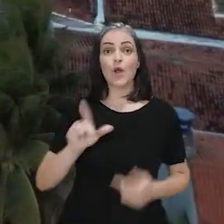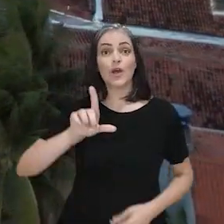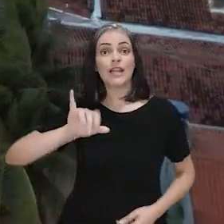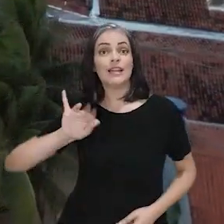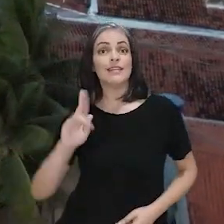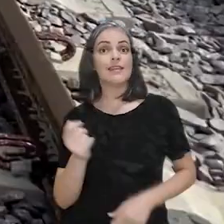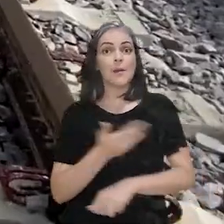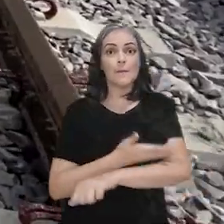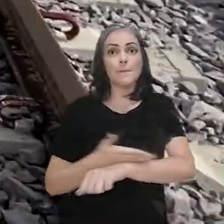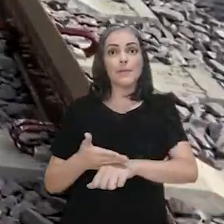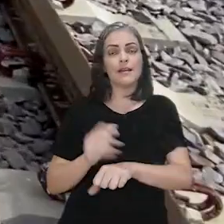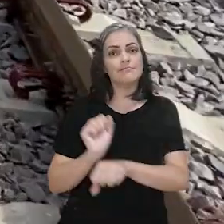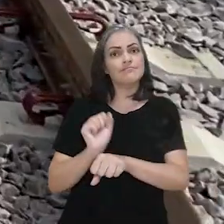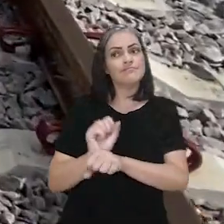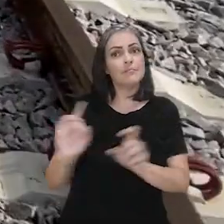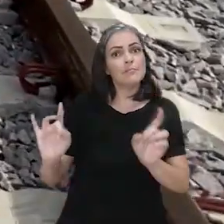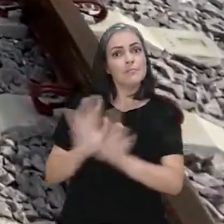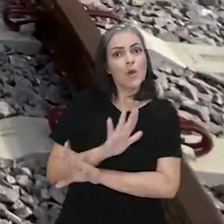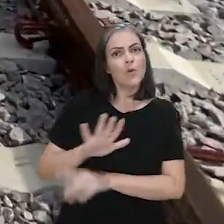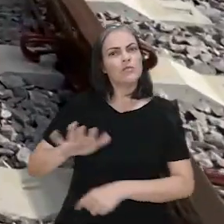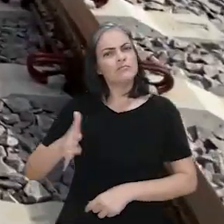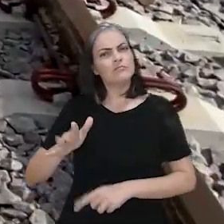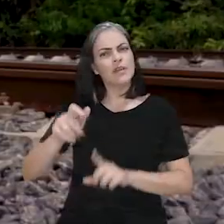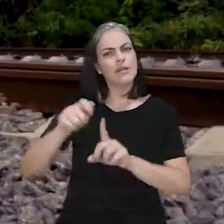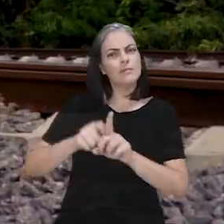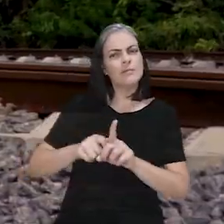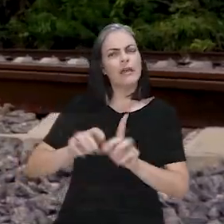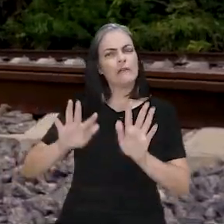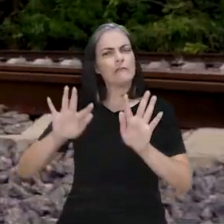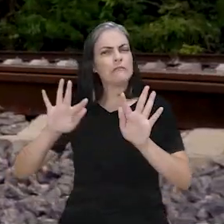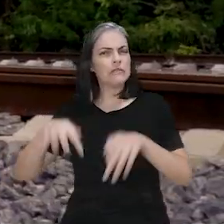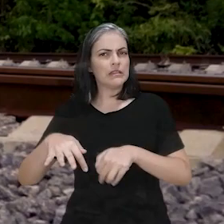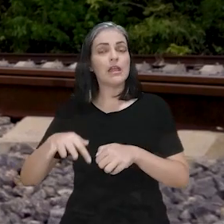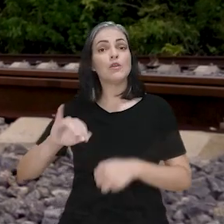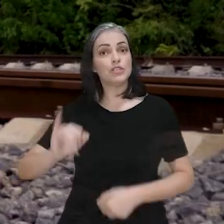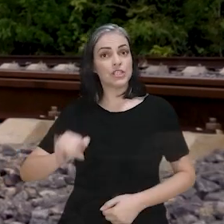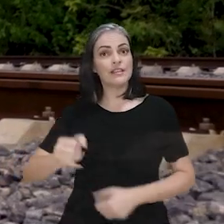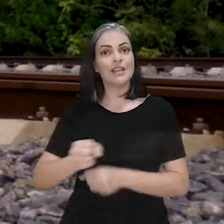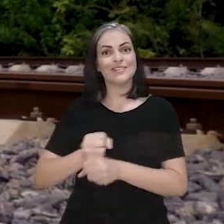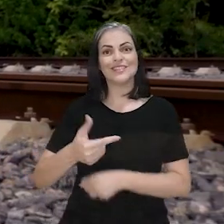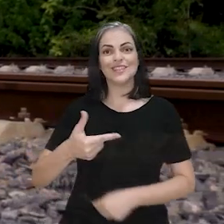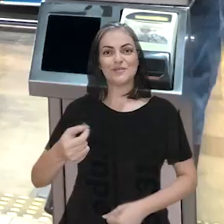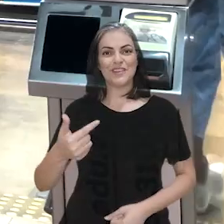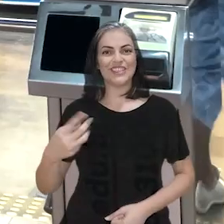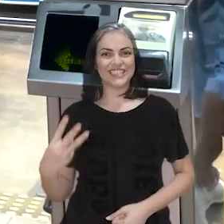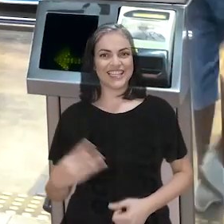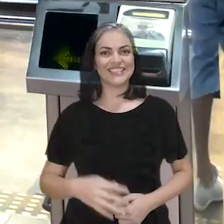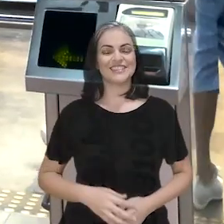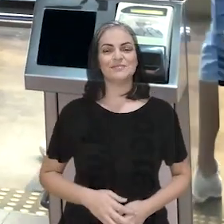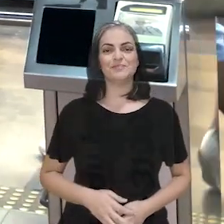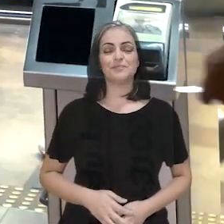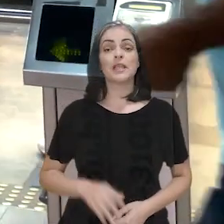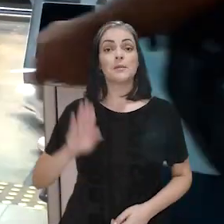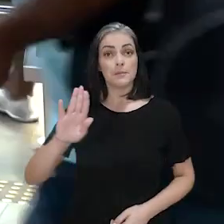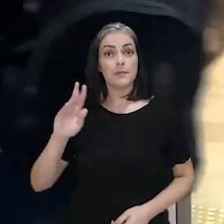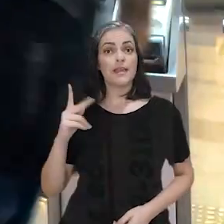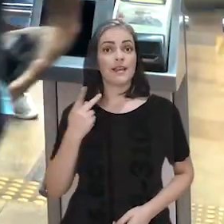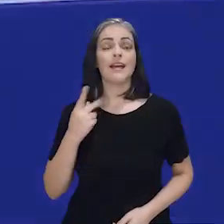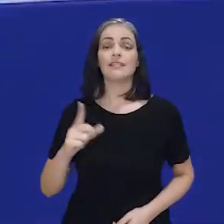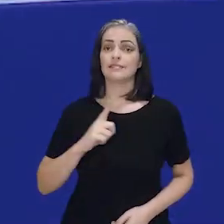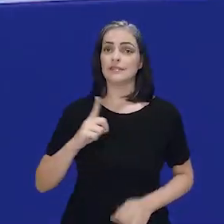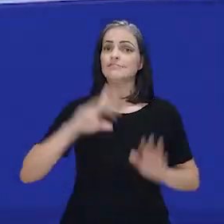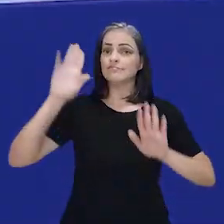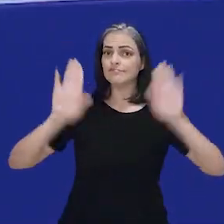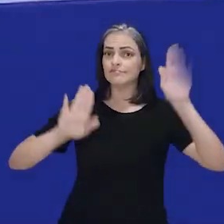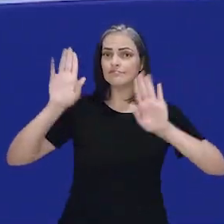esteja disponível e pronta para a operação comercial até o final de janeiro de 2023. Já em Belo Horizonte, realizamos